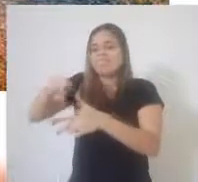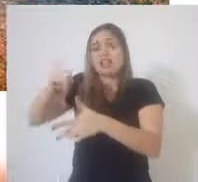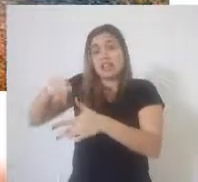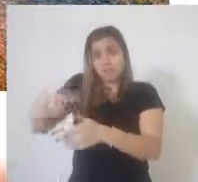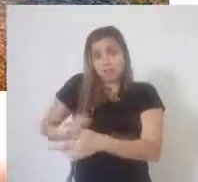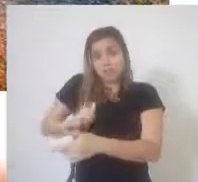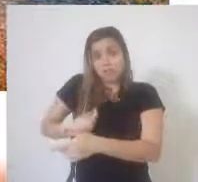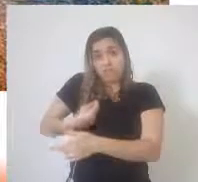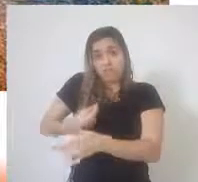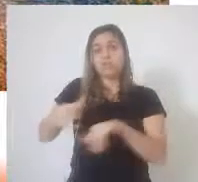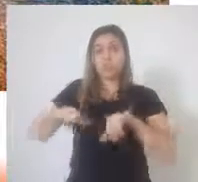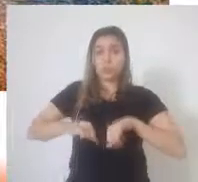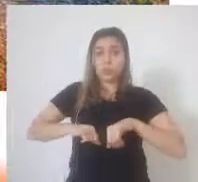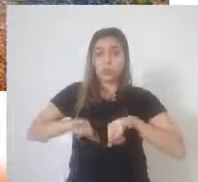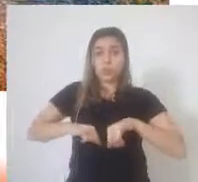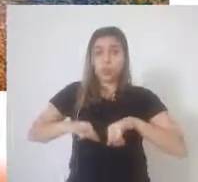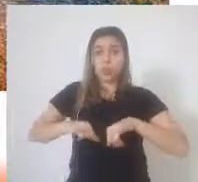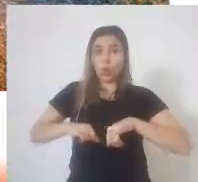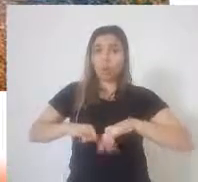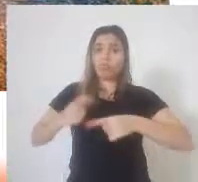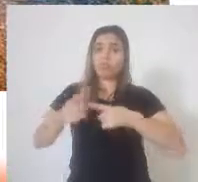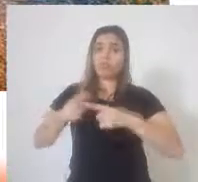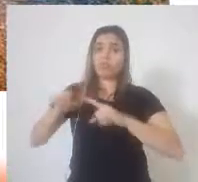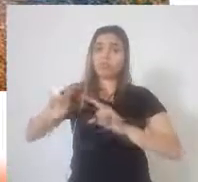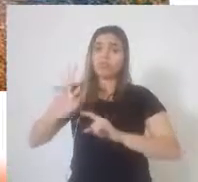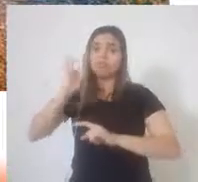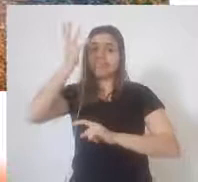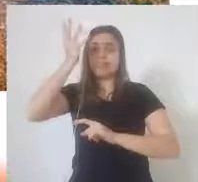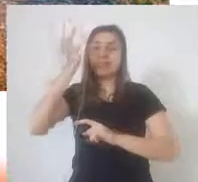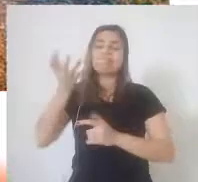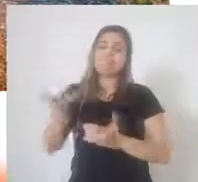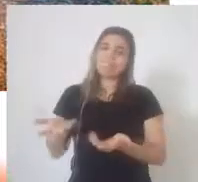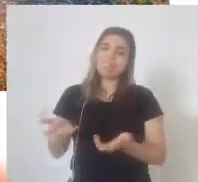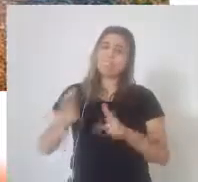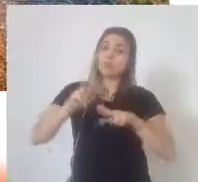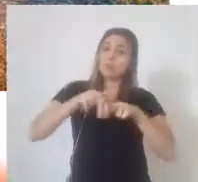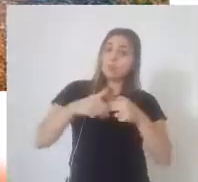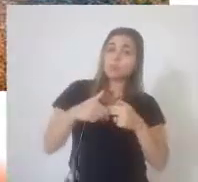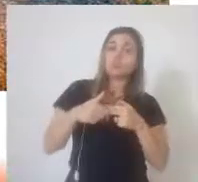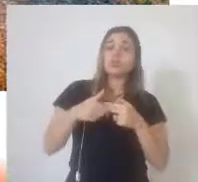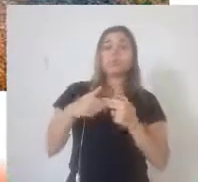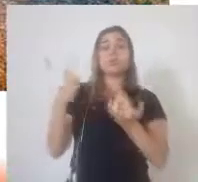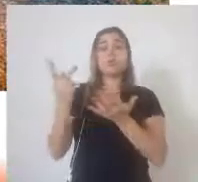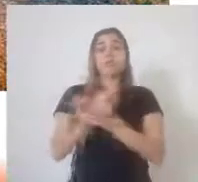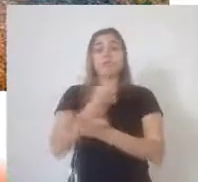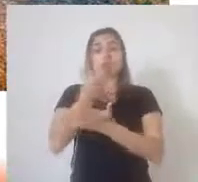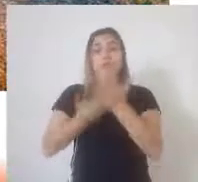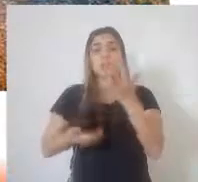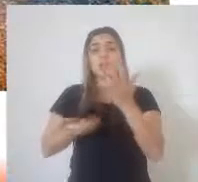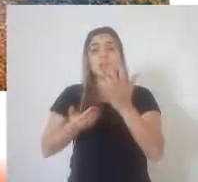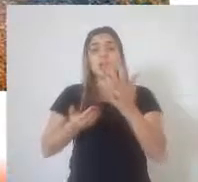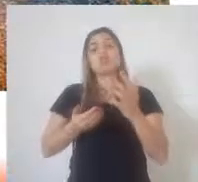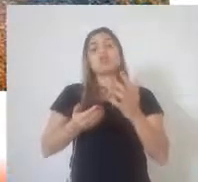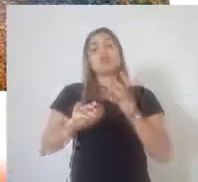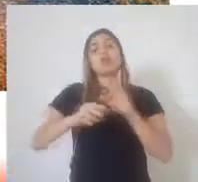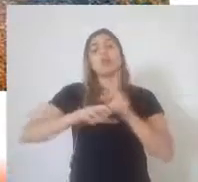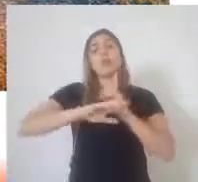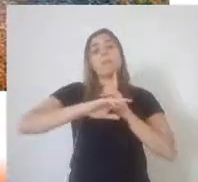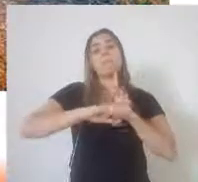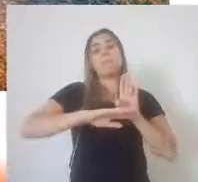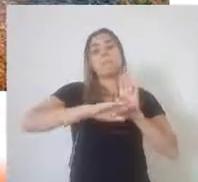nutrientes dessa fotossíntese vão sofrer com essa degradação. Né? Com isso, você tem perda